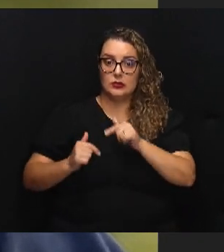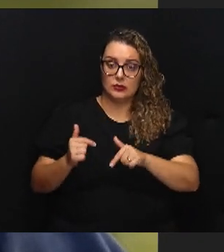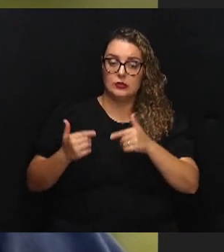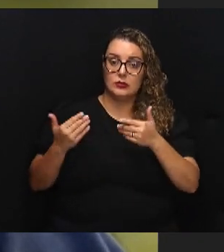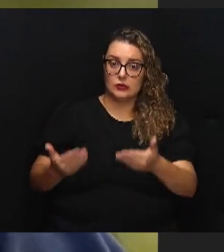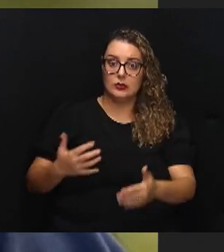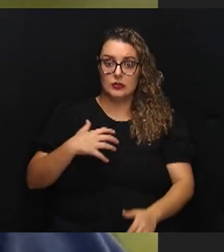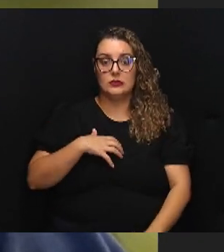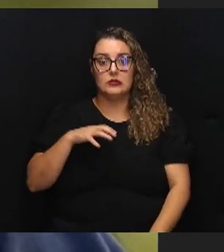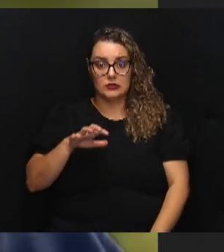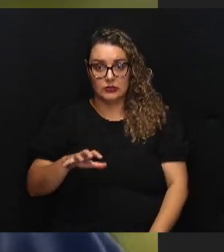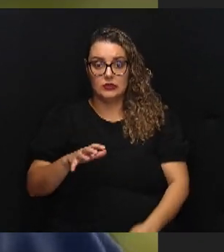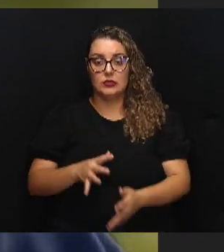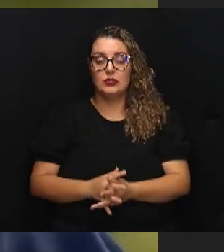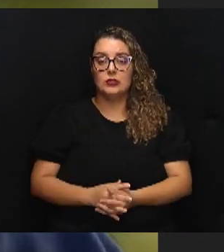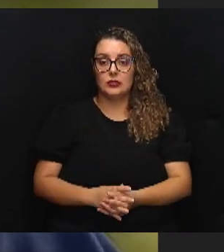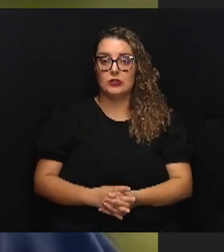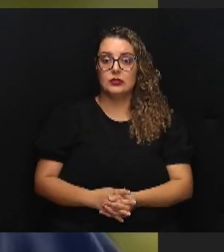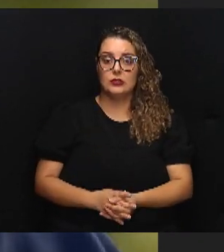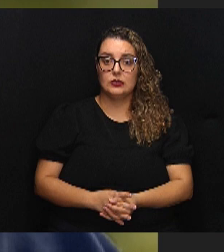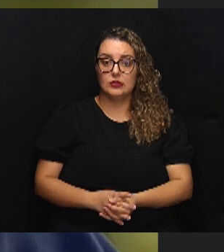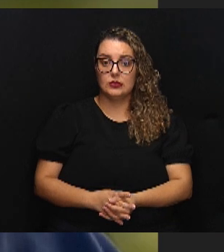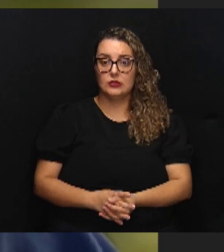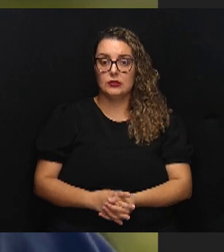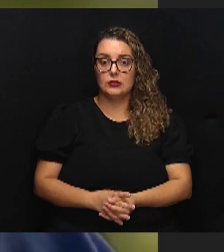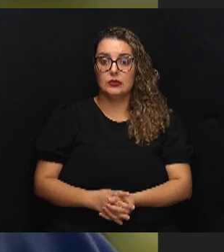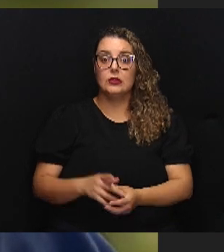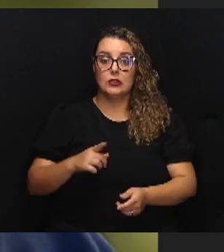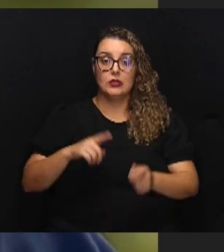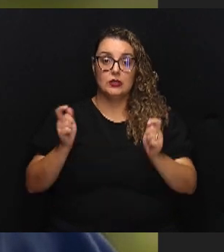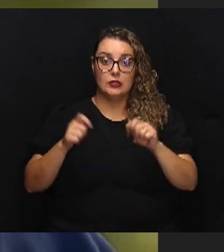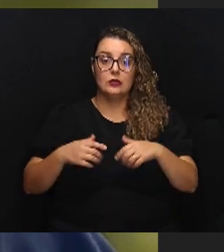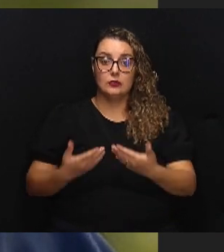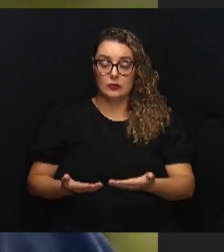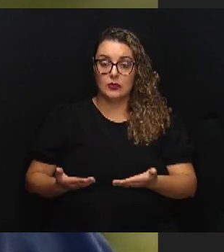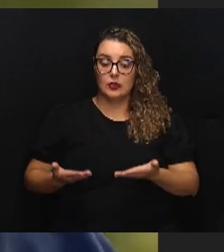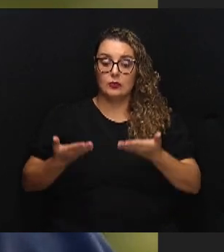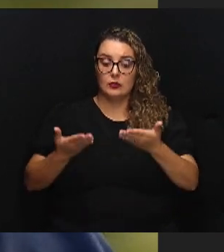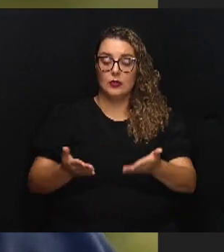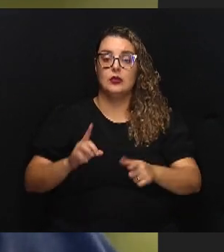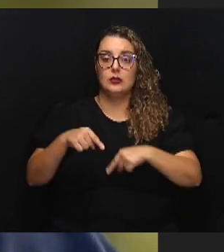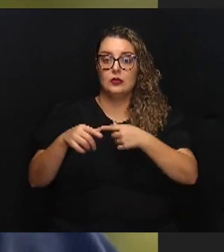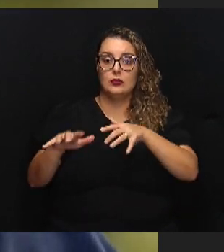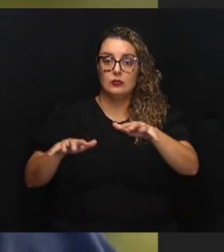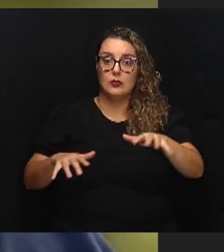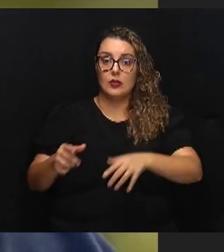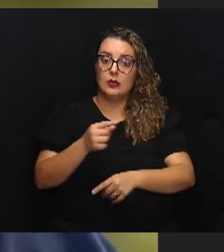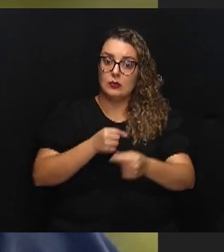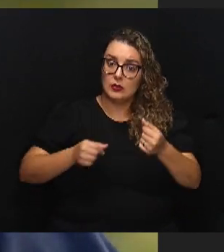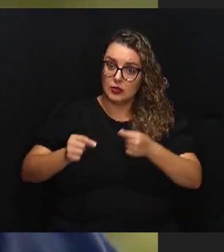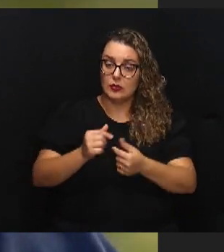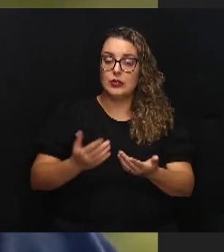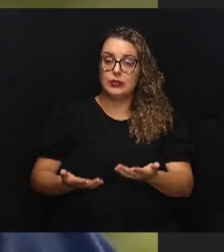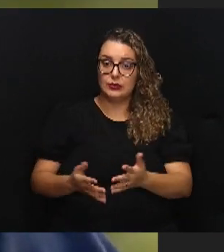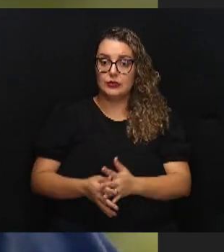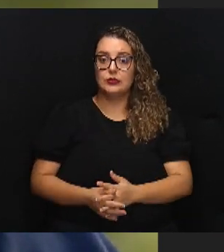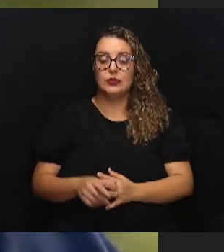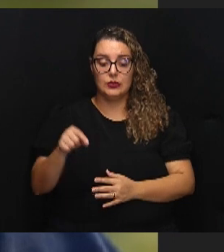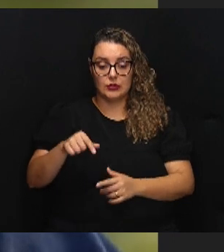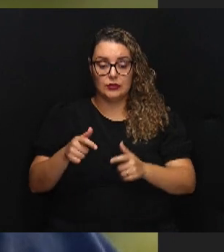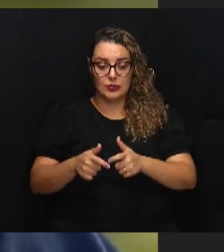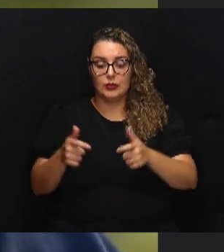essa forma, e tem o potencial para se colocar em outros setores econômicos. Então, isso